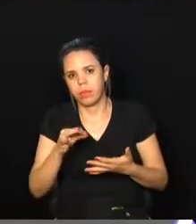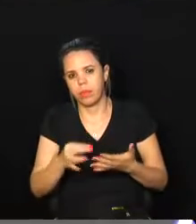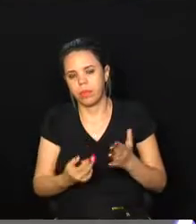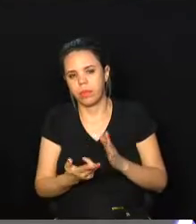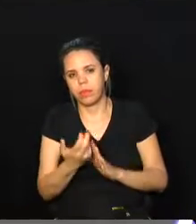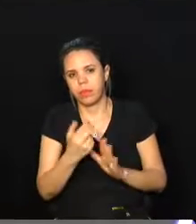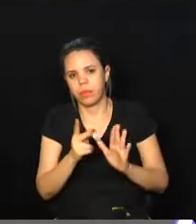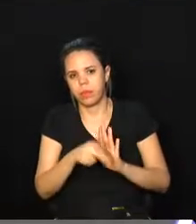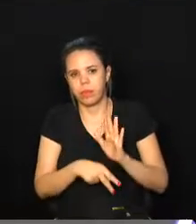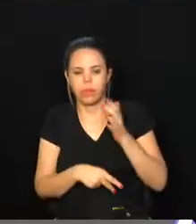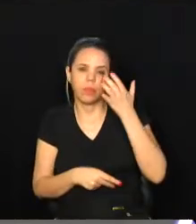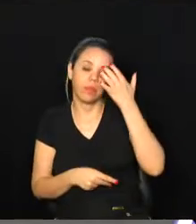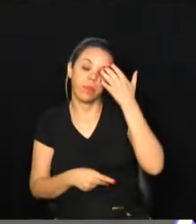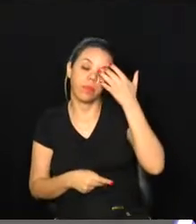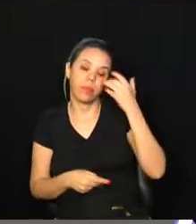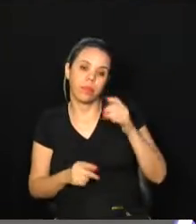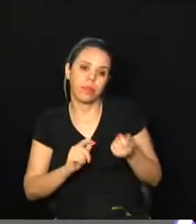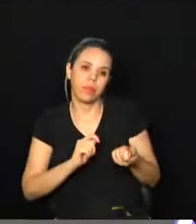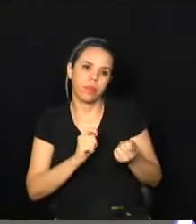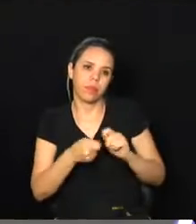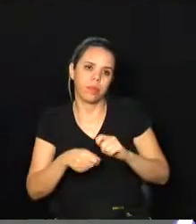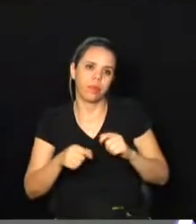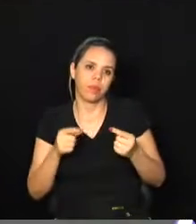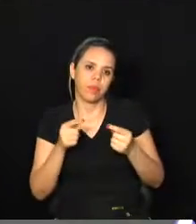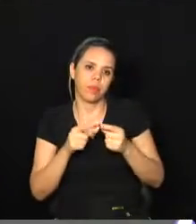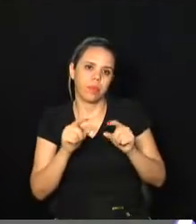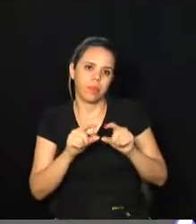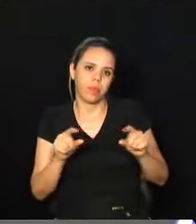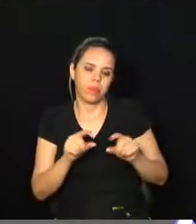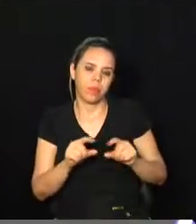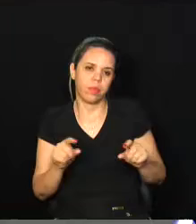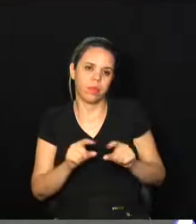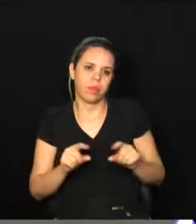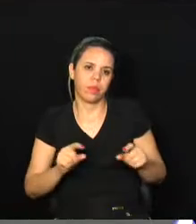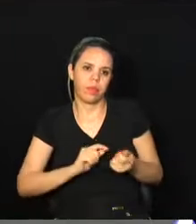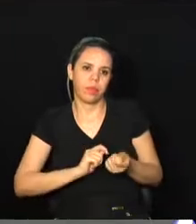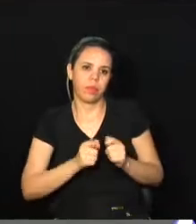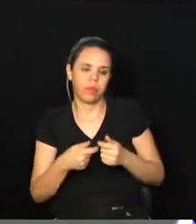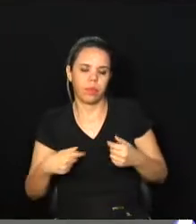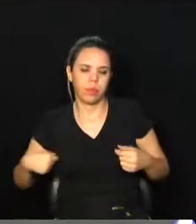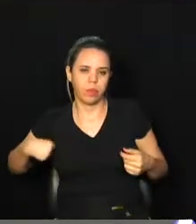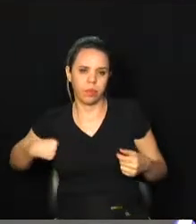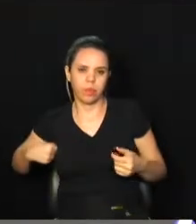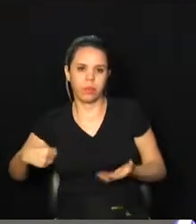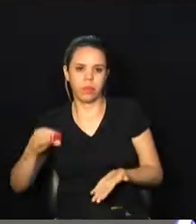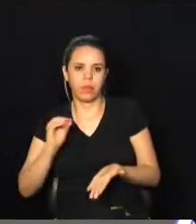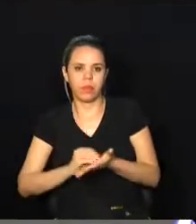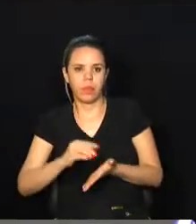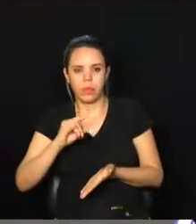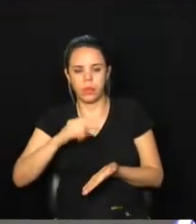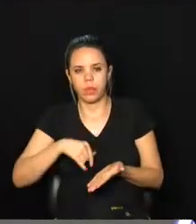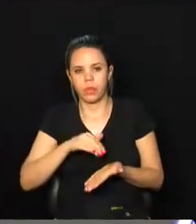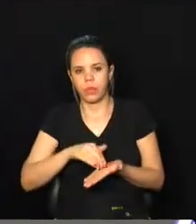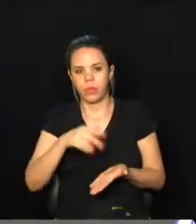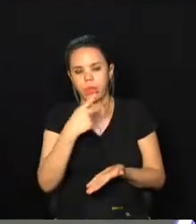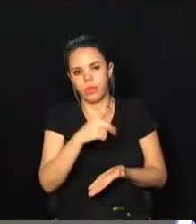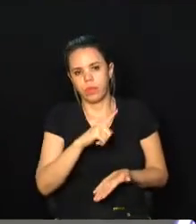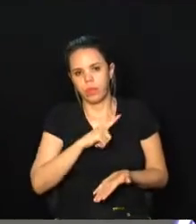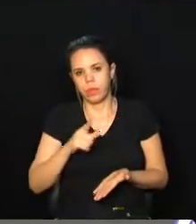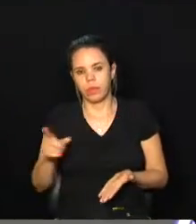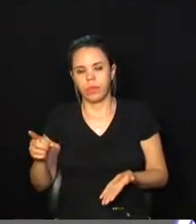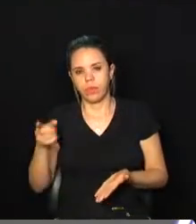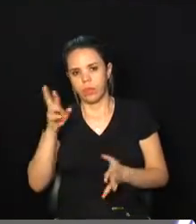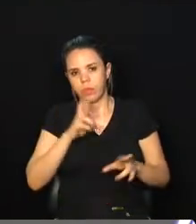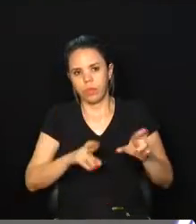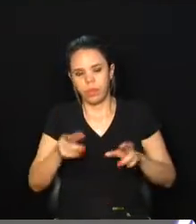de projeto, adequar a legenda, adequar a chúria, está faltando um documento tal, a secretaria lá tem que vir o